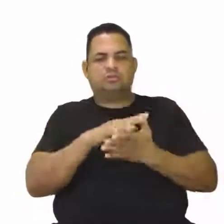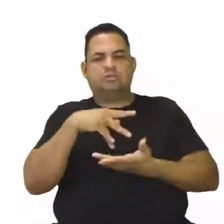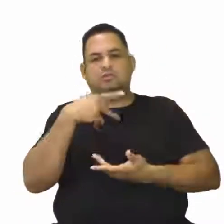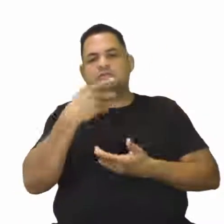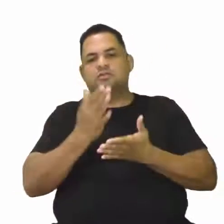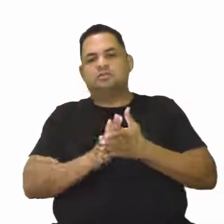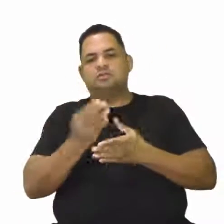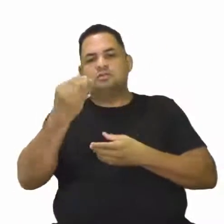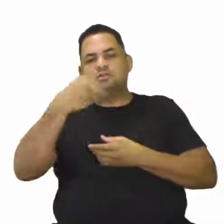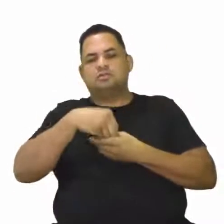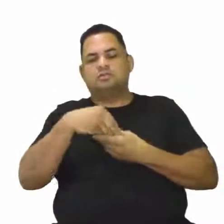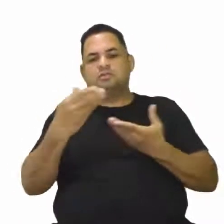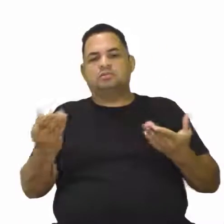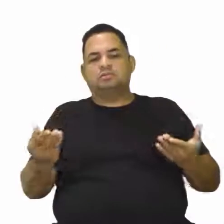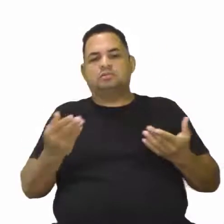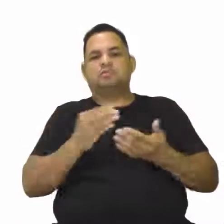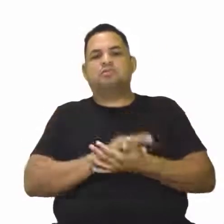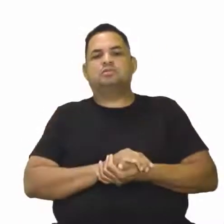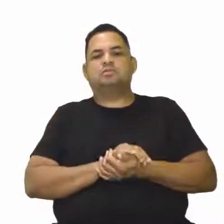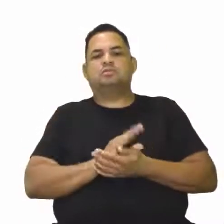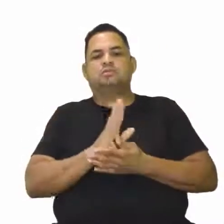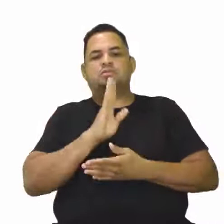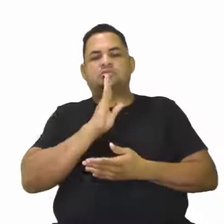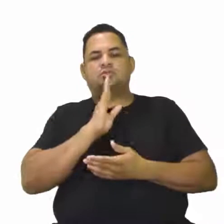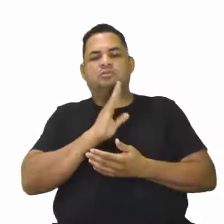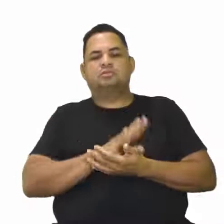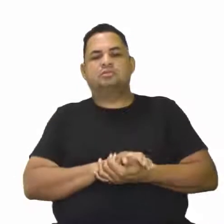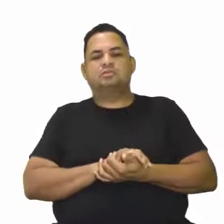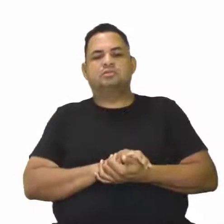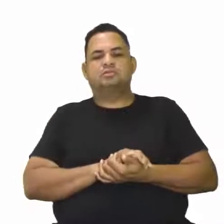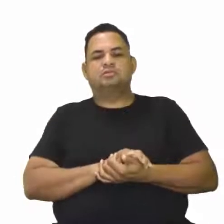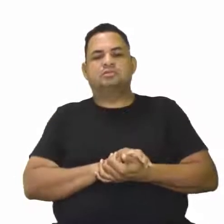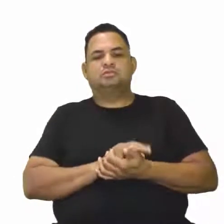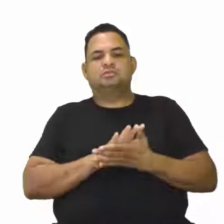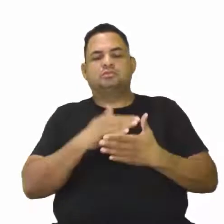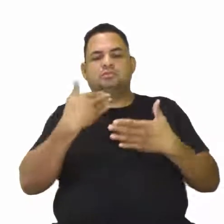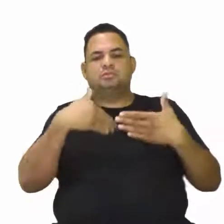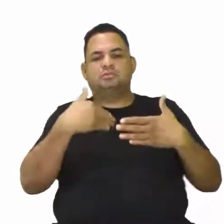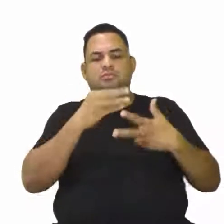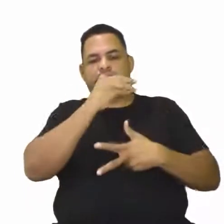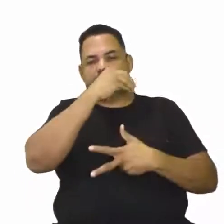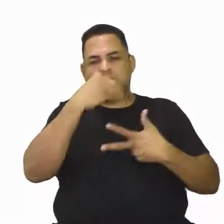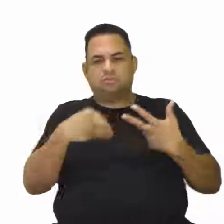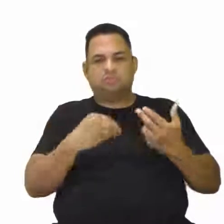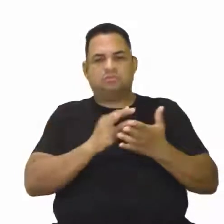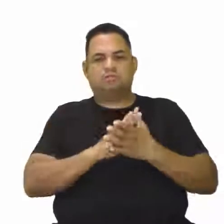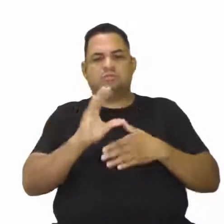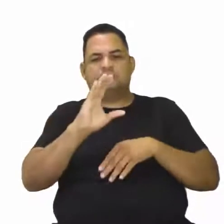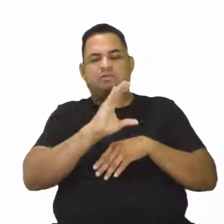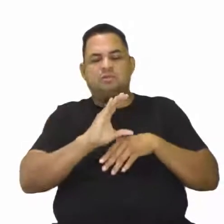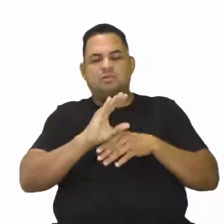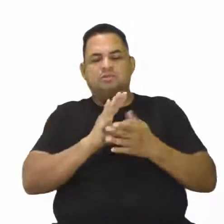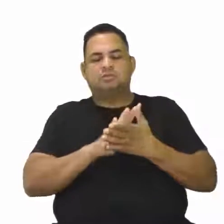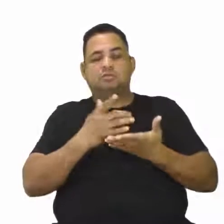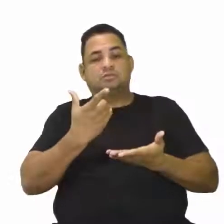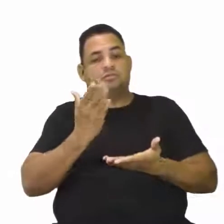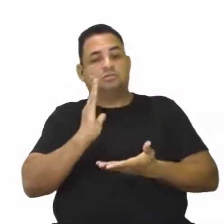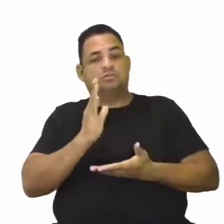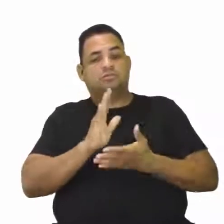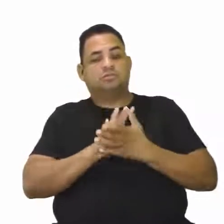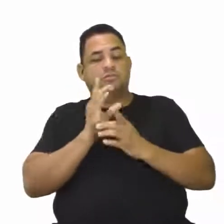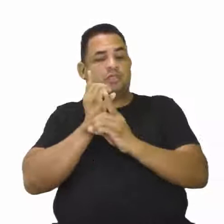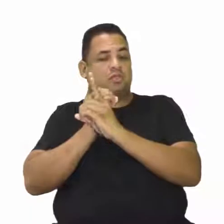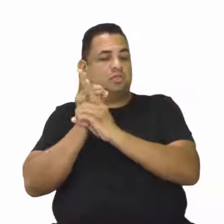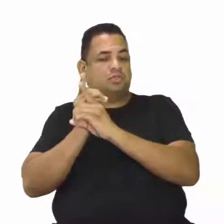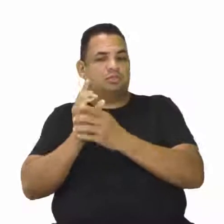fazem parte daquele determinado conhecimento. E nas provas lá do Enem, dos concursos, a gente já está se